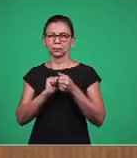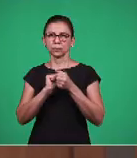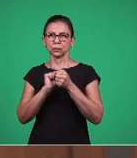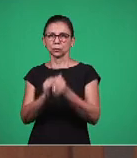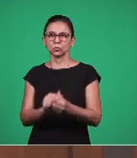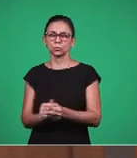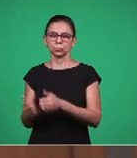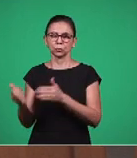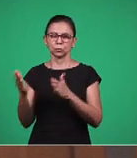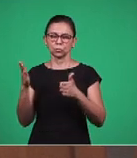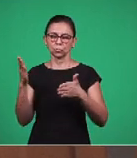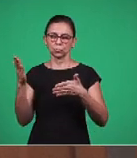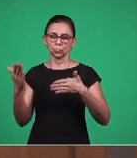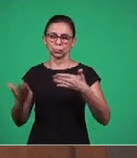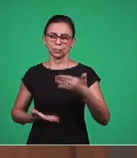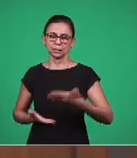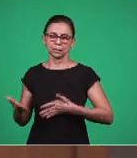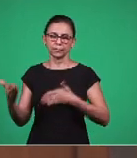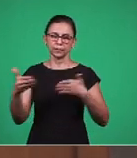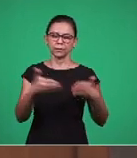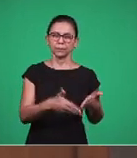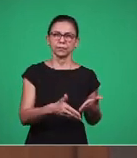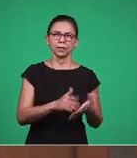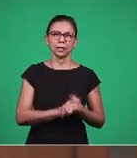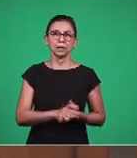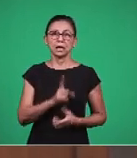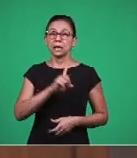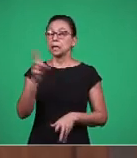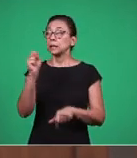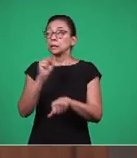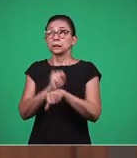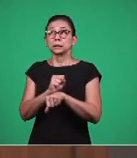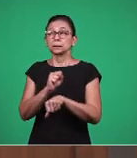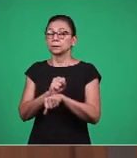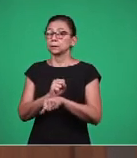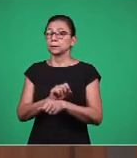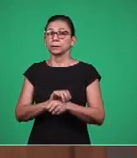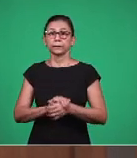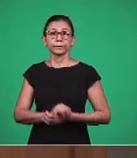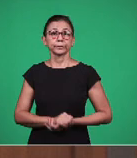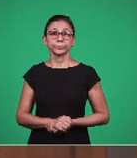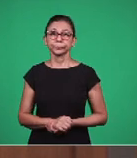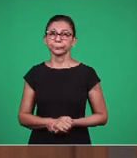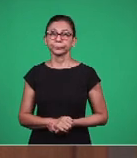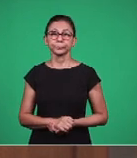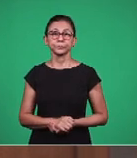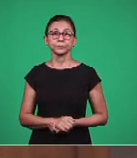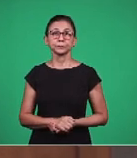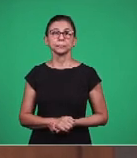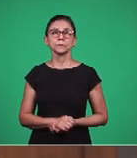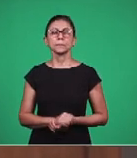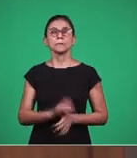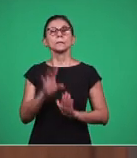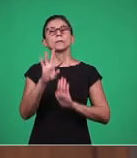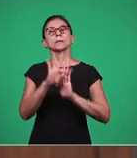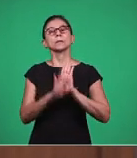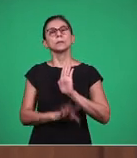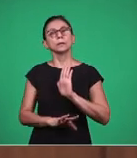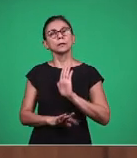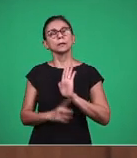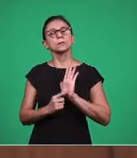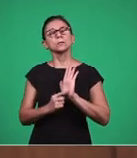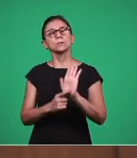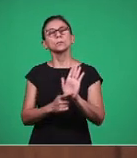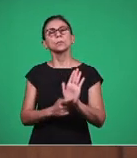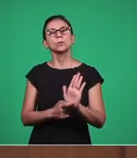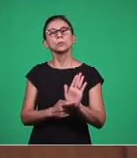dia que não sabe, que ele não está esperando. Então, vejam só, a pergunta foi feita. No texto ali, quantas